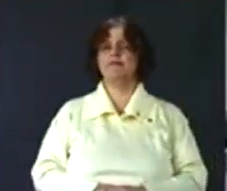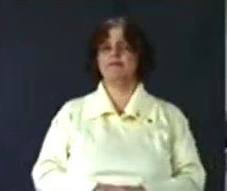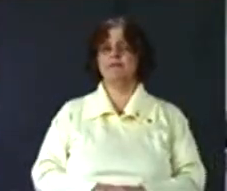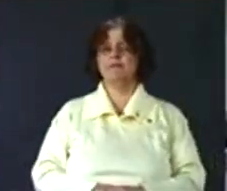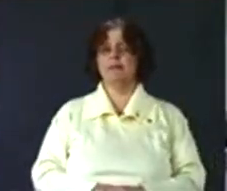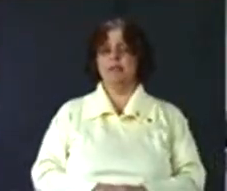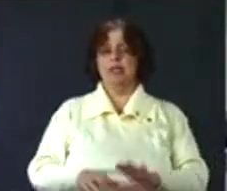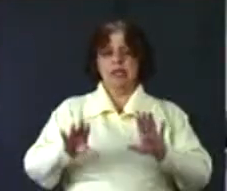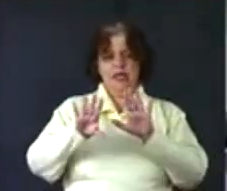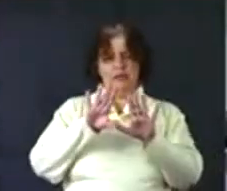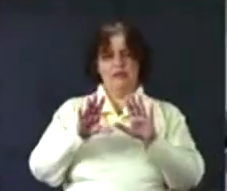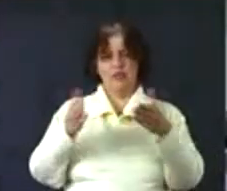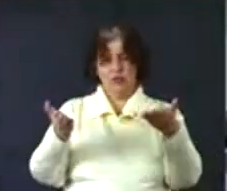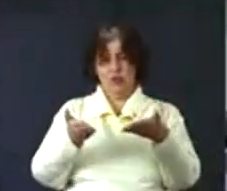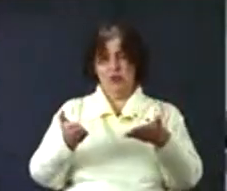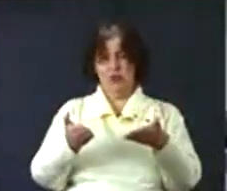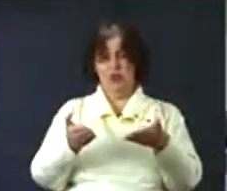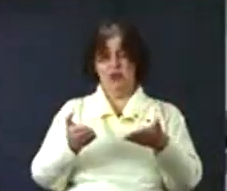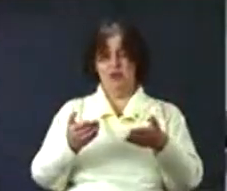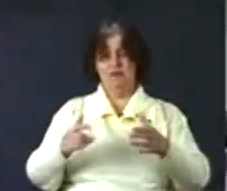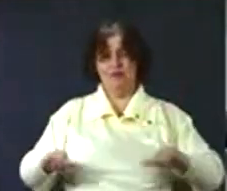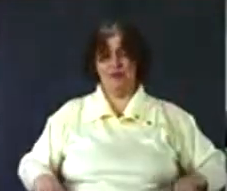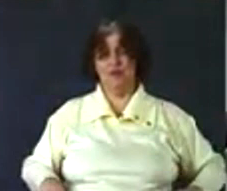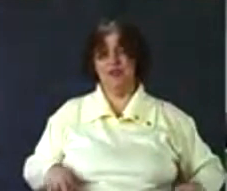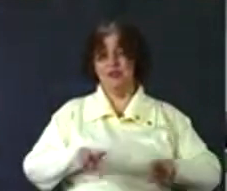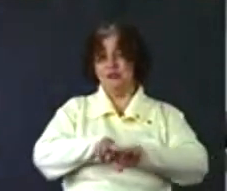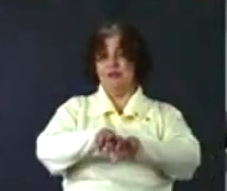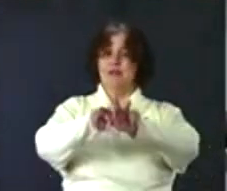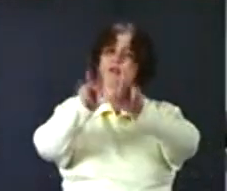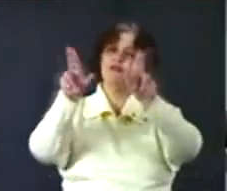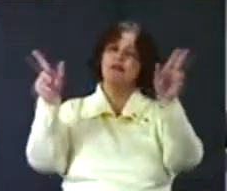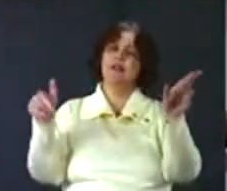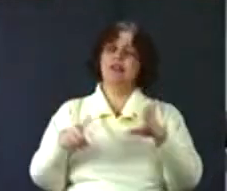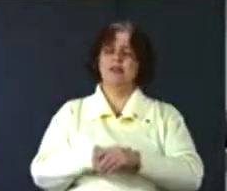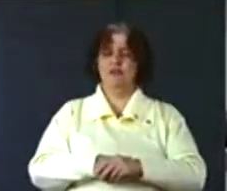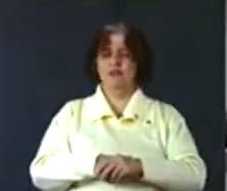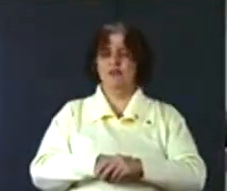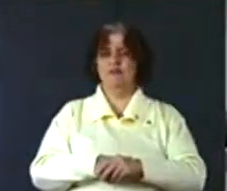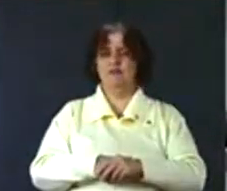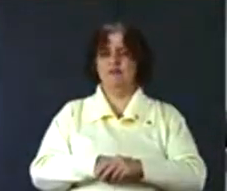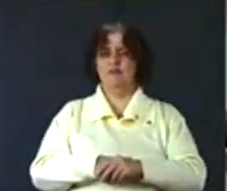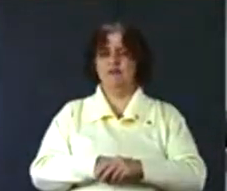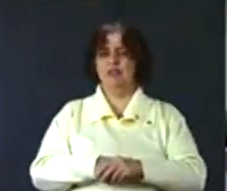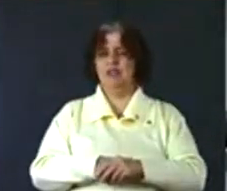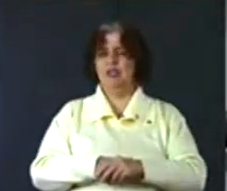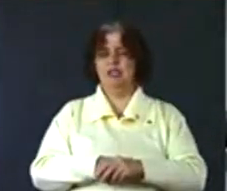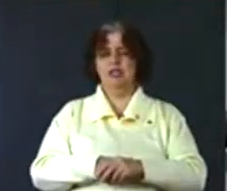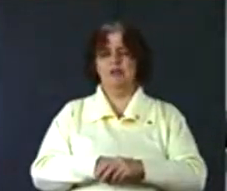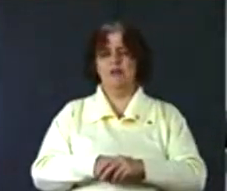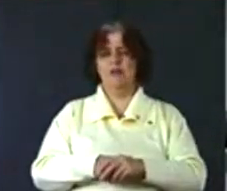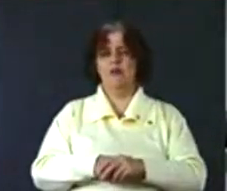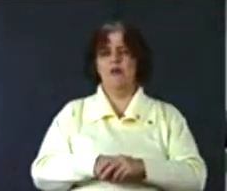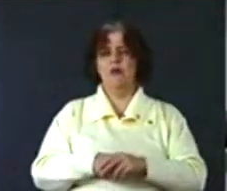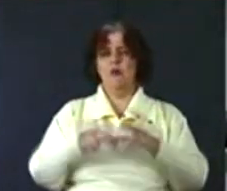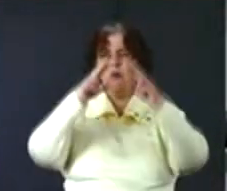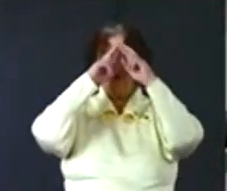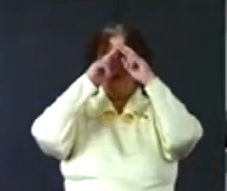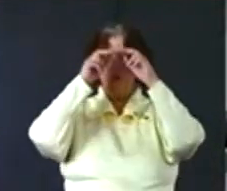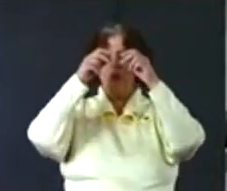nessa época. O imperador exilando e prendendo João por causa do Evangelho,